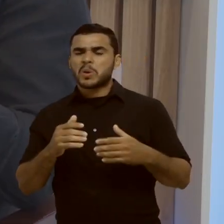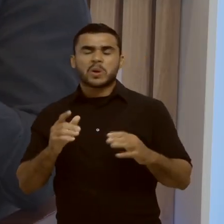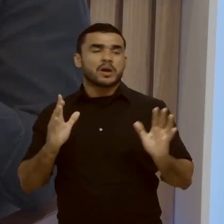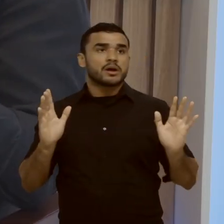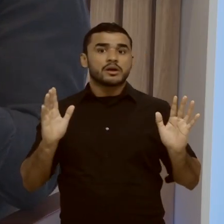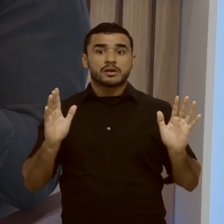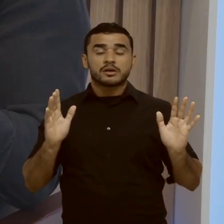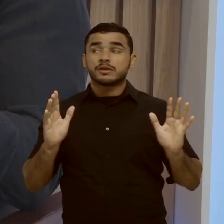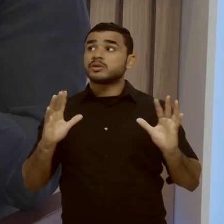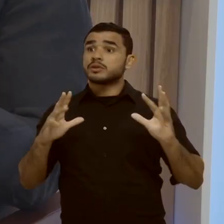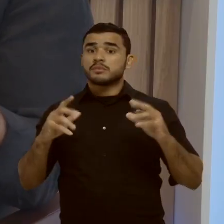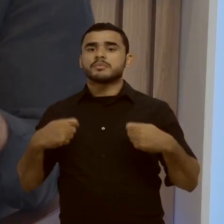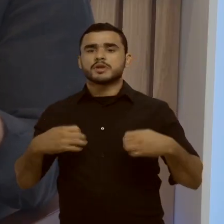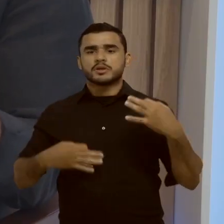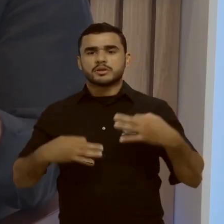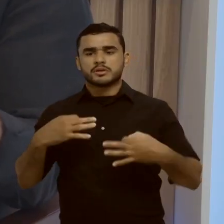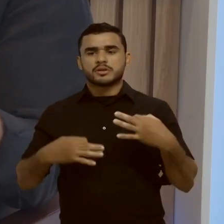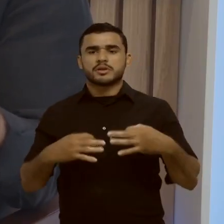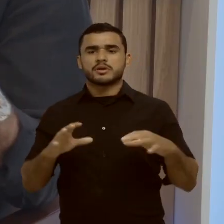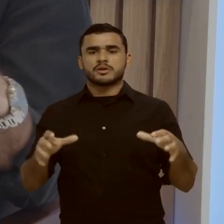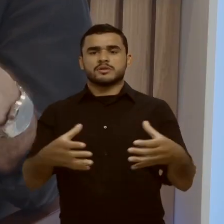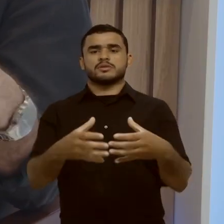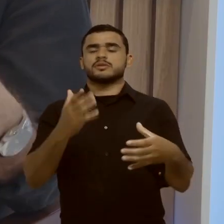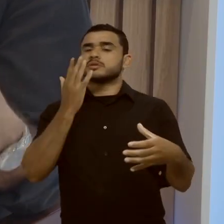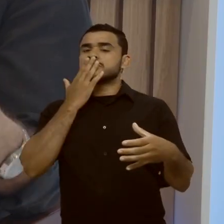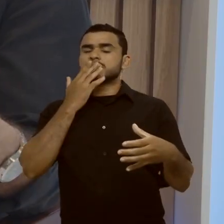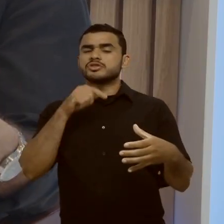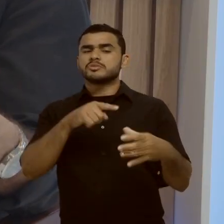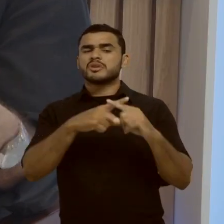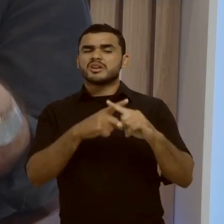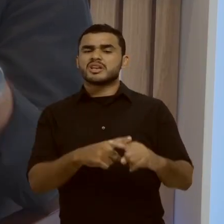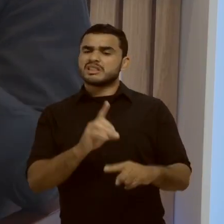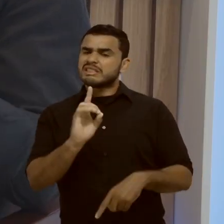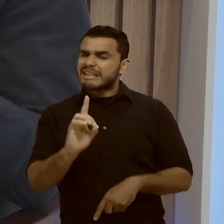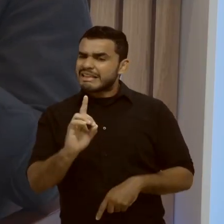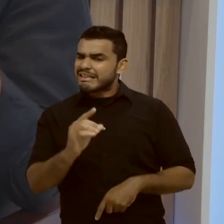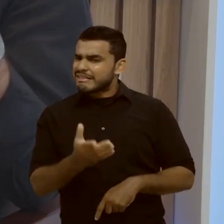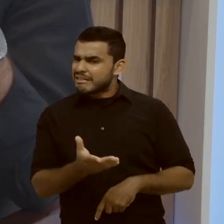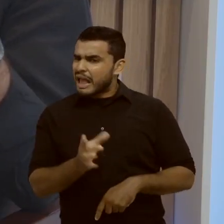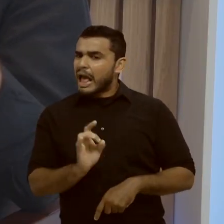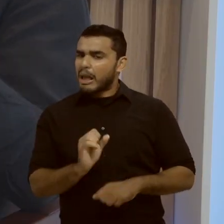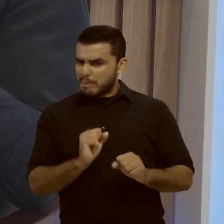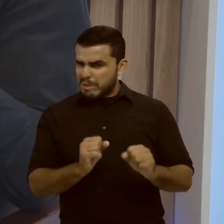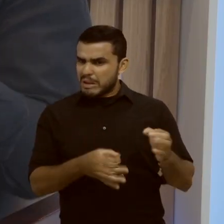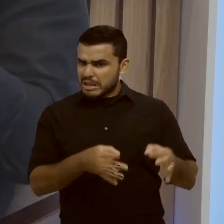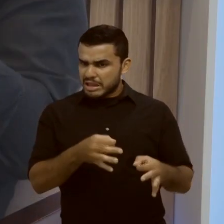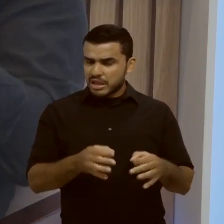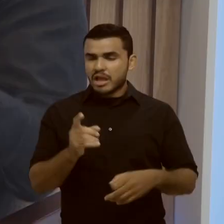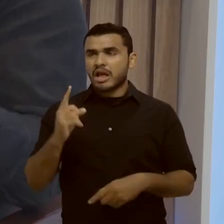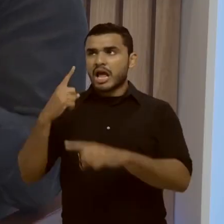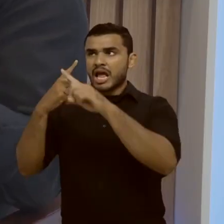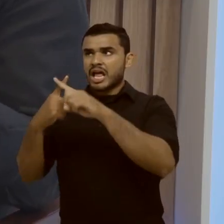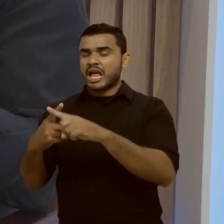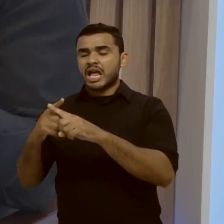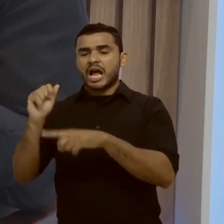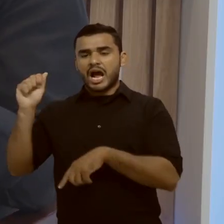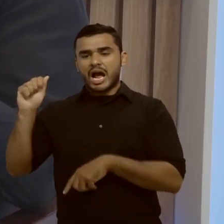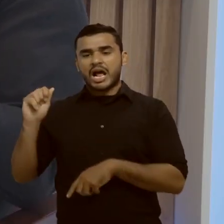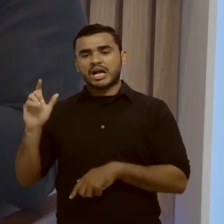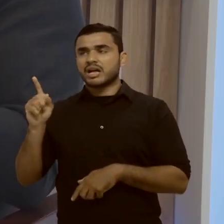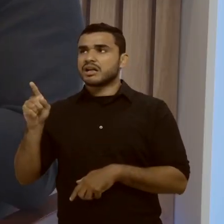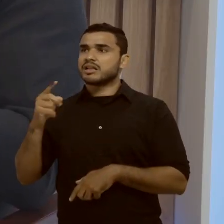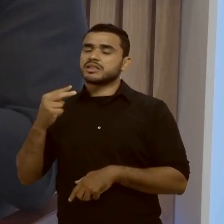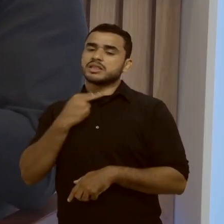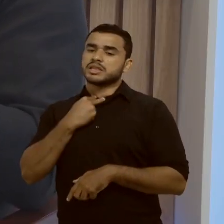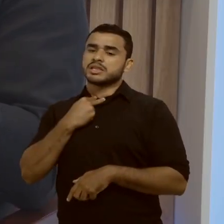sirva só para os pequenos, por assim dizer, ou aqueles de menor investimento, que sirva como uma regra geral para todo mundo que